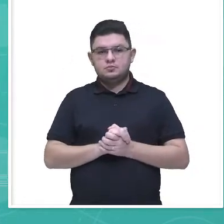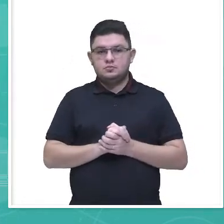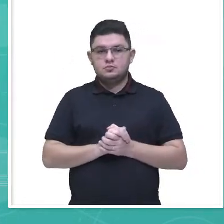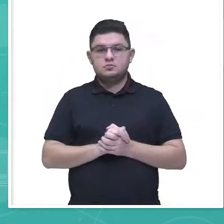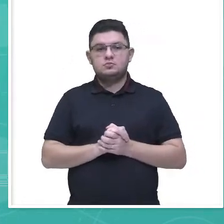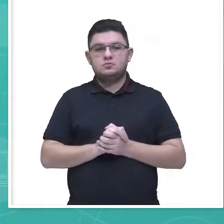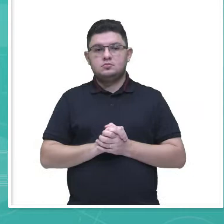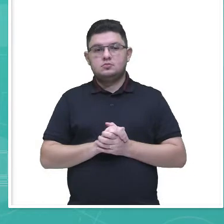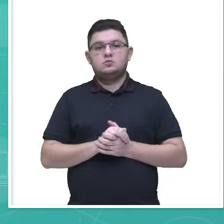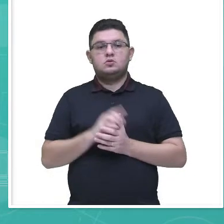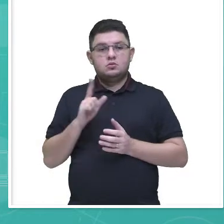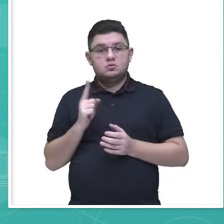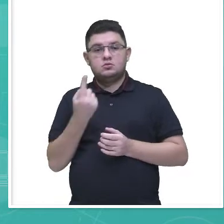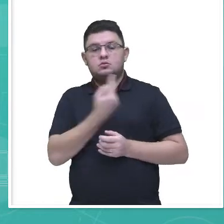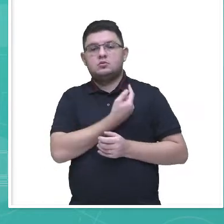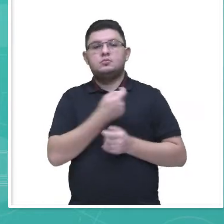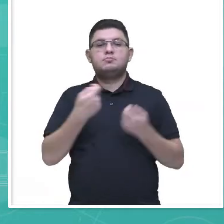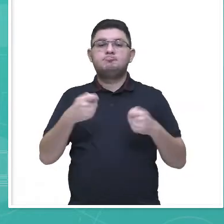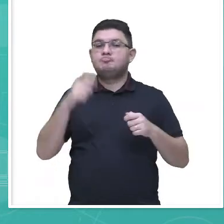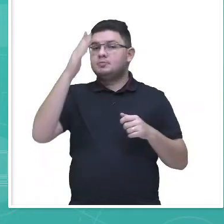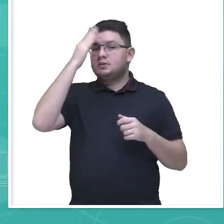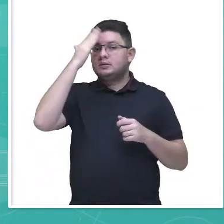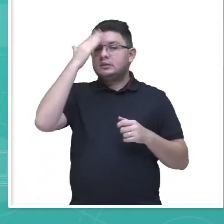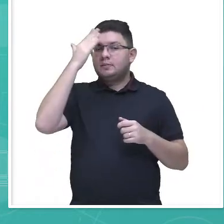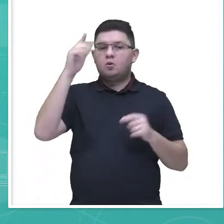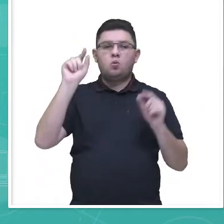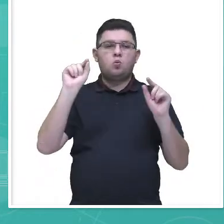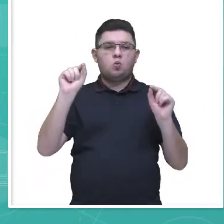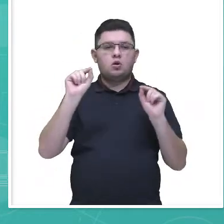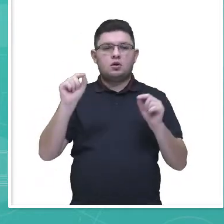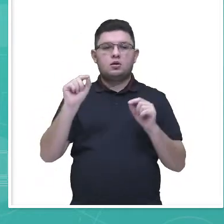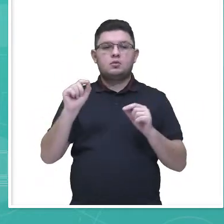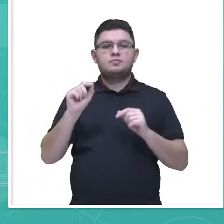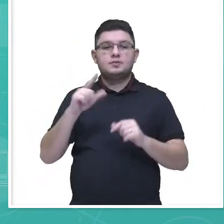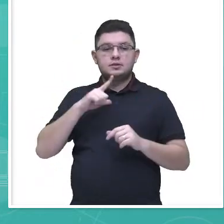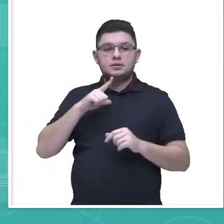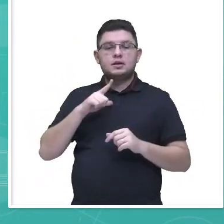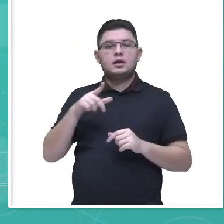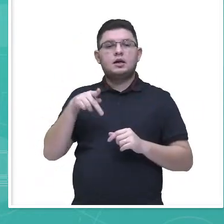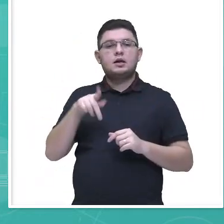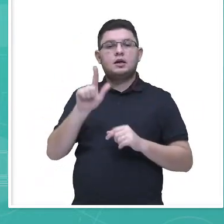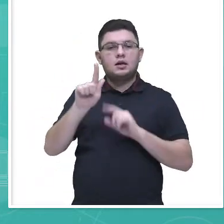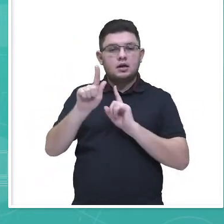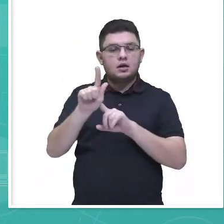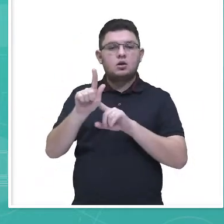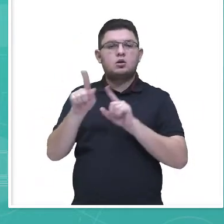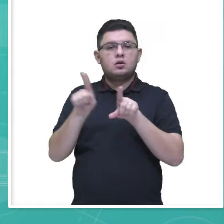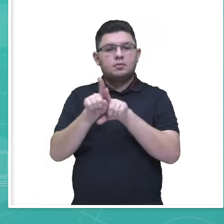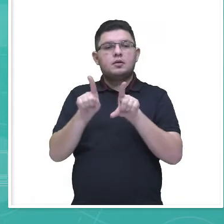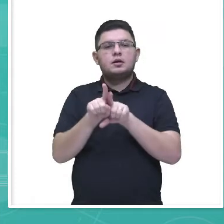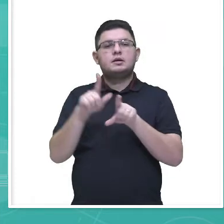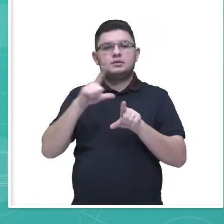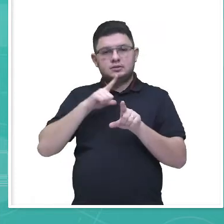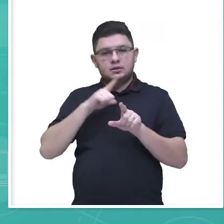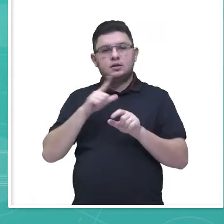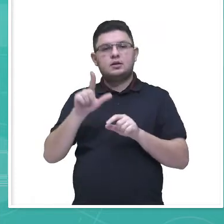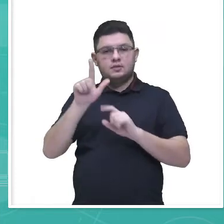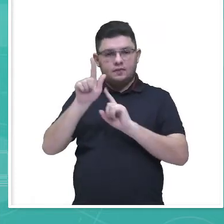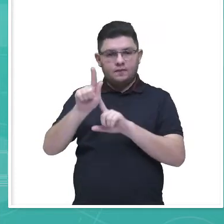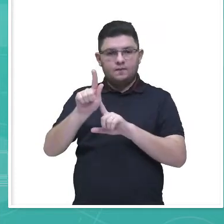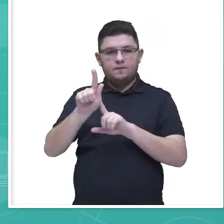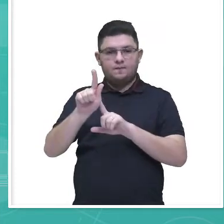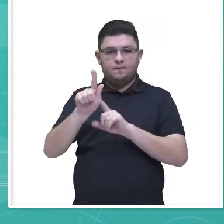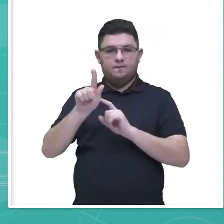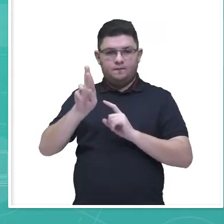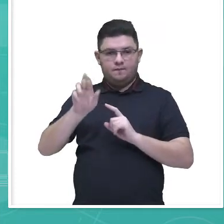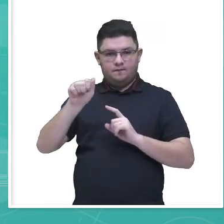tem que saber, né, que quando a gente está trabalhando ali com 1 quilo, né, a gente tem também as gramas. E quantos gramas